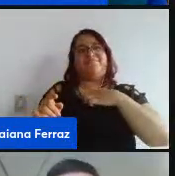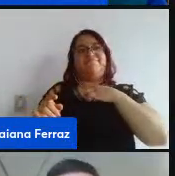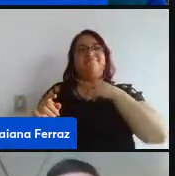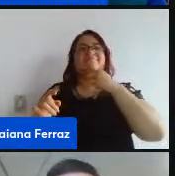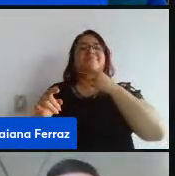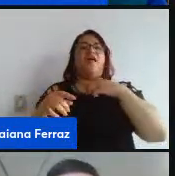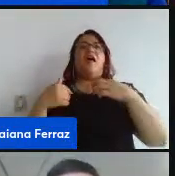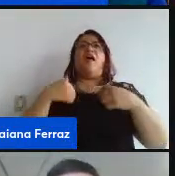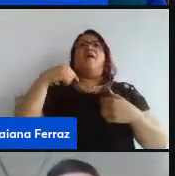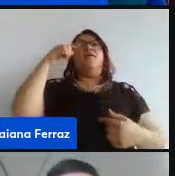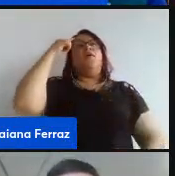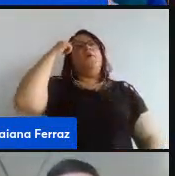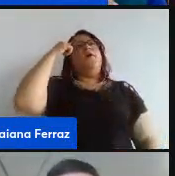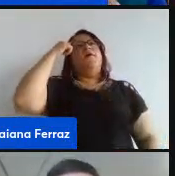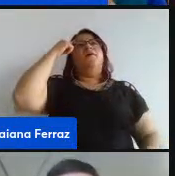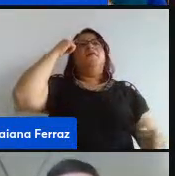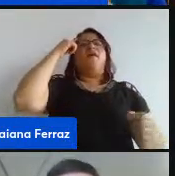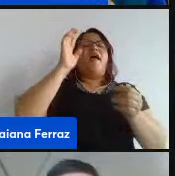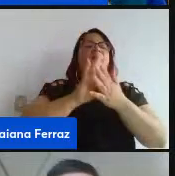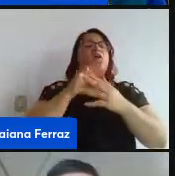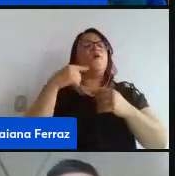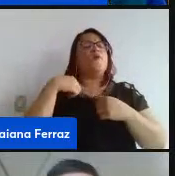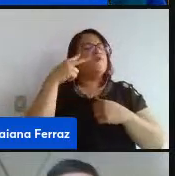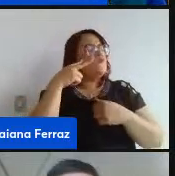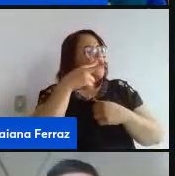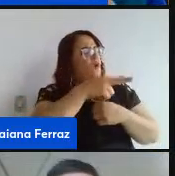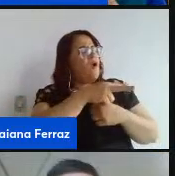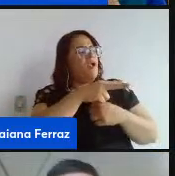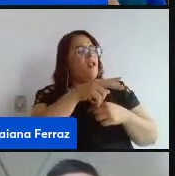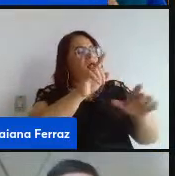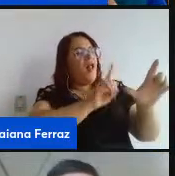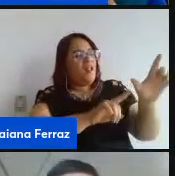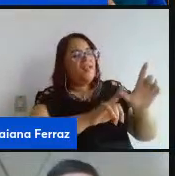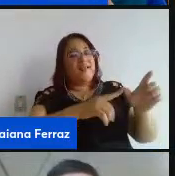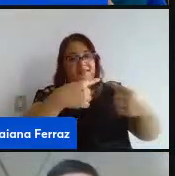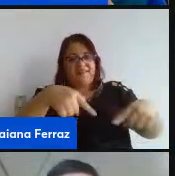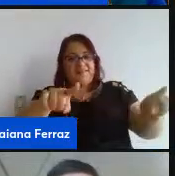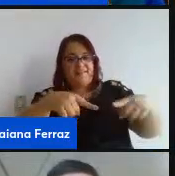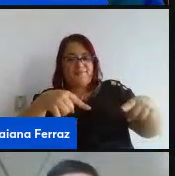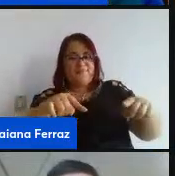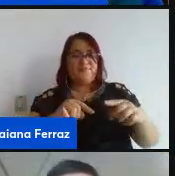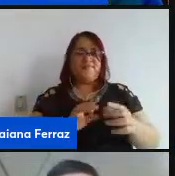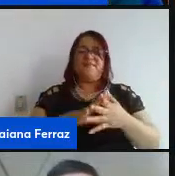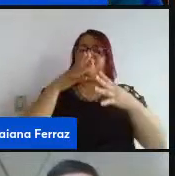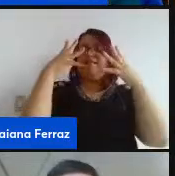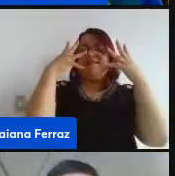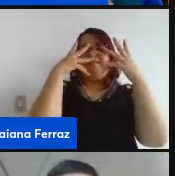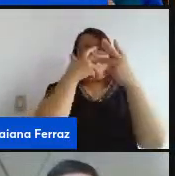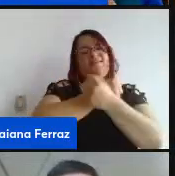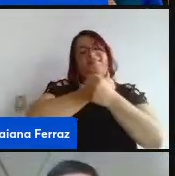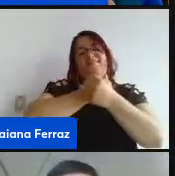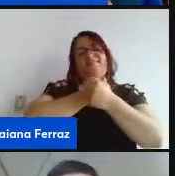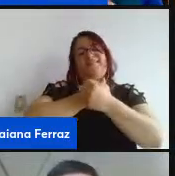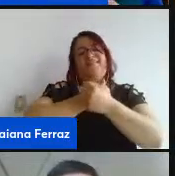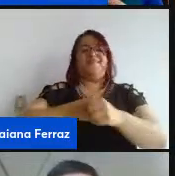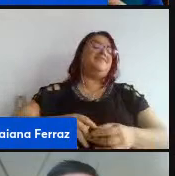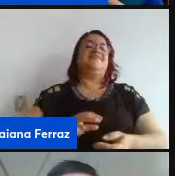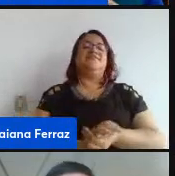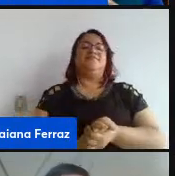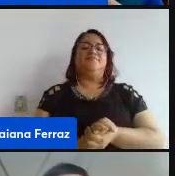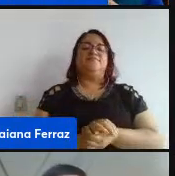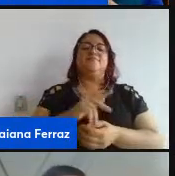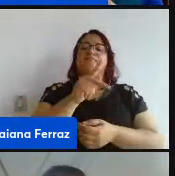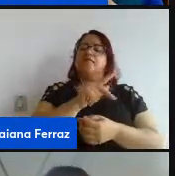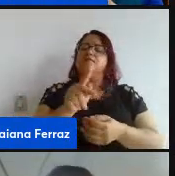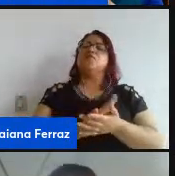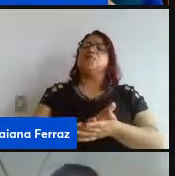me veio isso, até fui olhar ali na letra, né, dela, muito linda. Professora, é